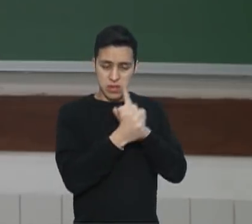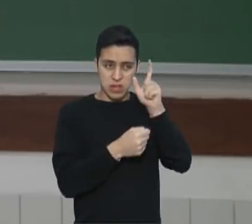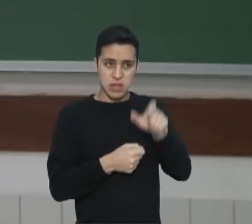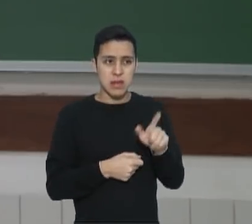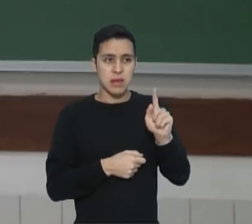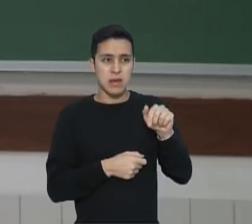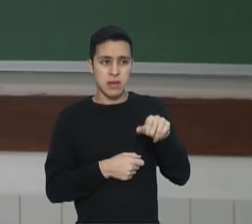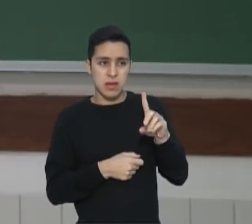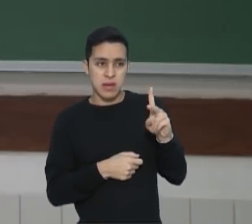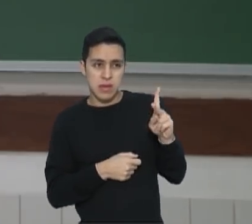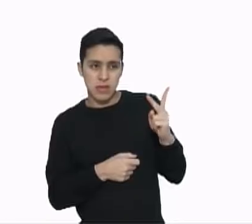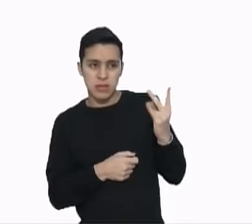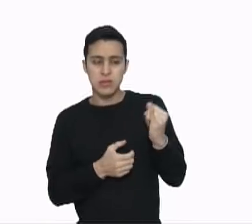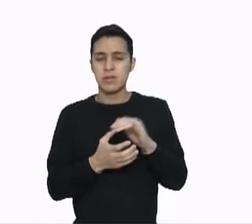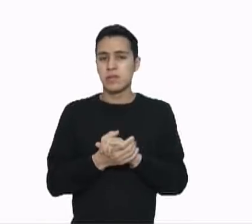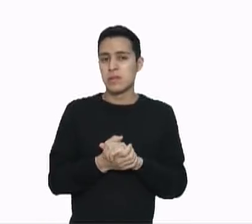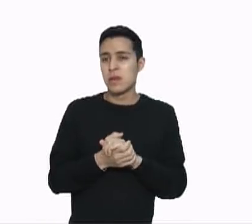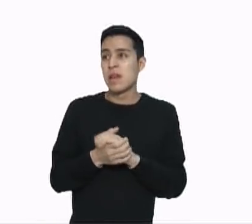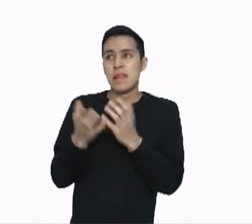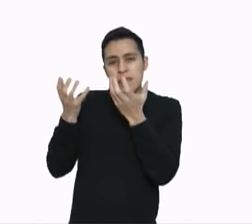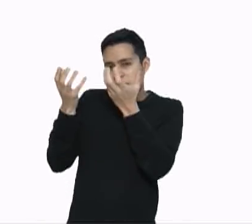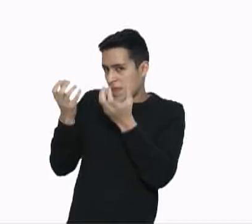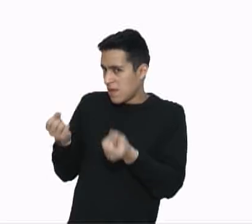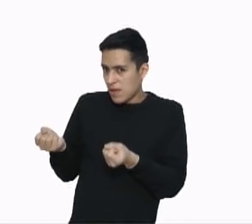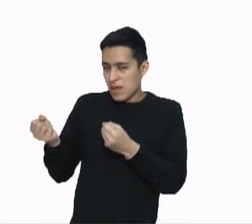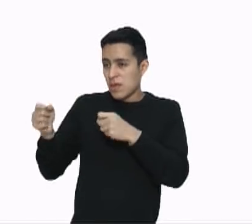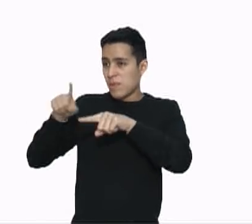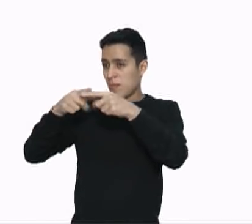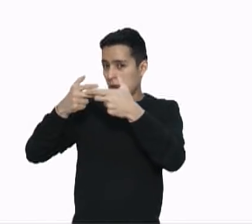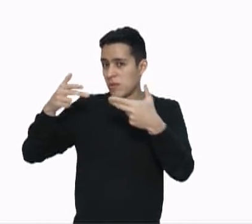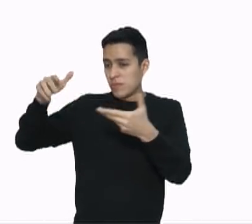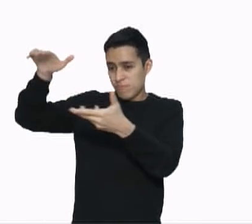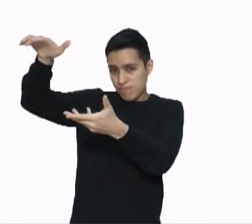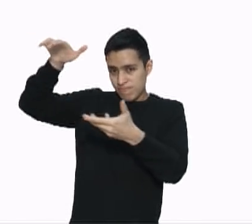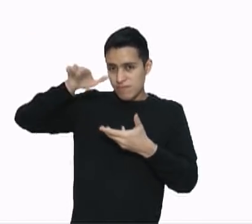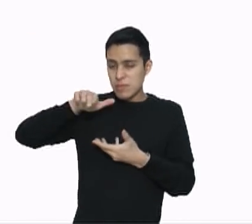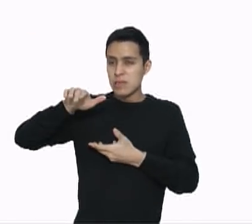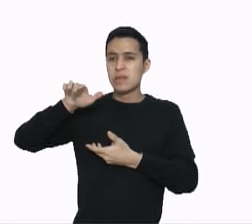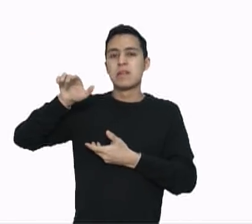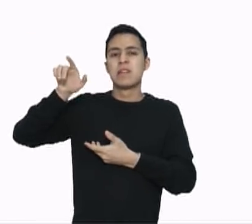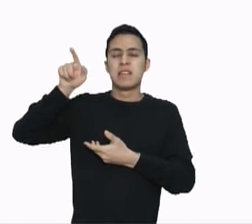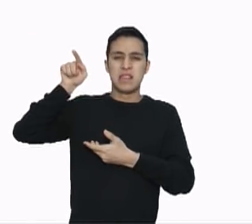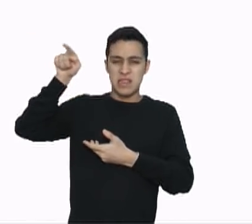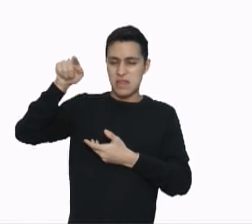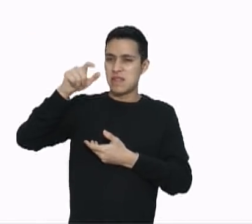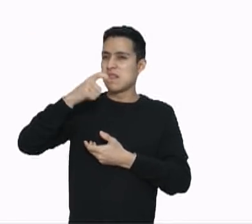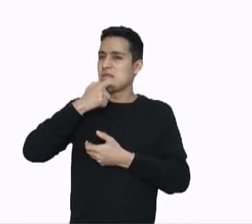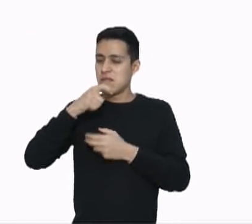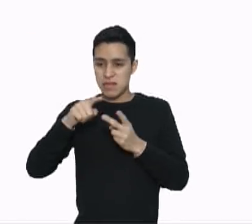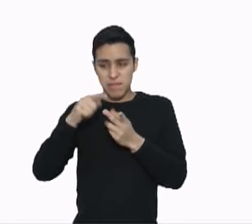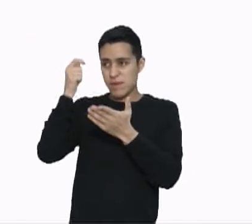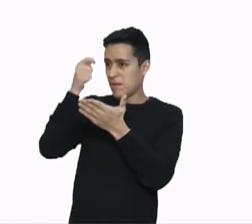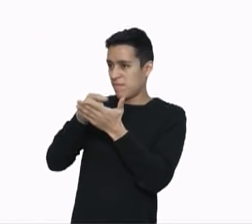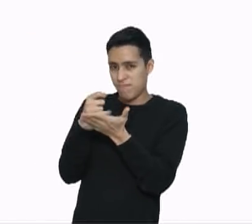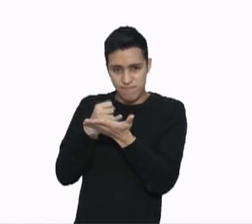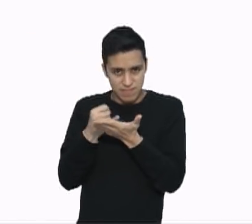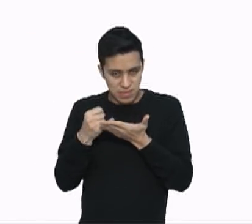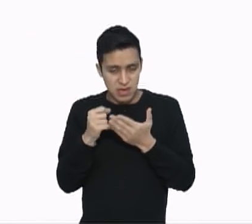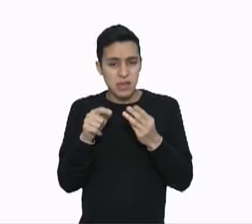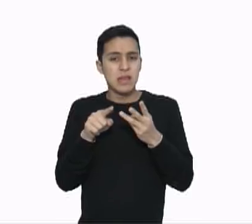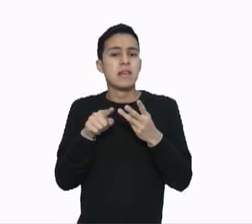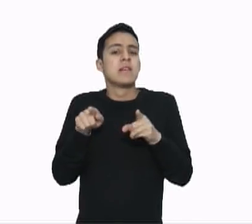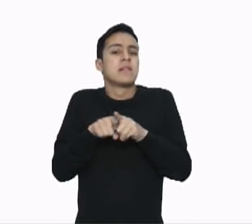Gandhi. Através da rejeição de produtos industriais da Grã-Bretanha, o princípio da desobediência civil, não pagamento de impostos e